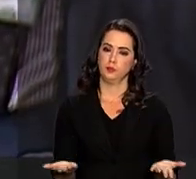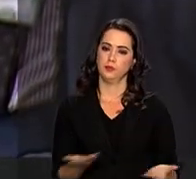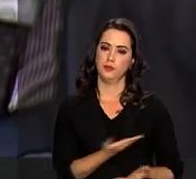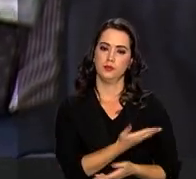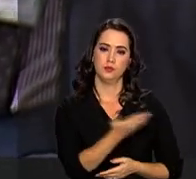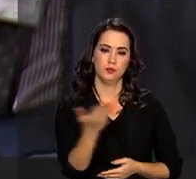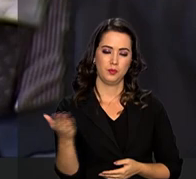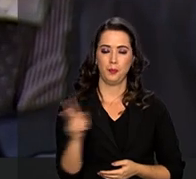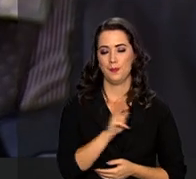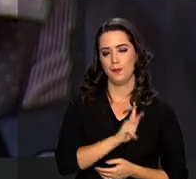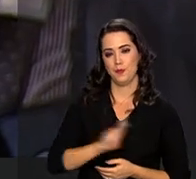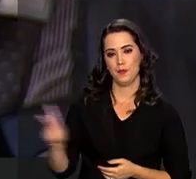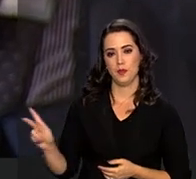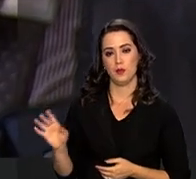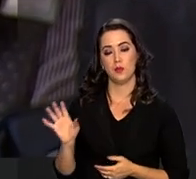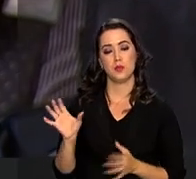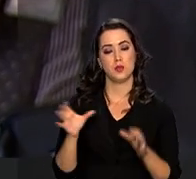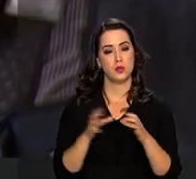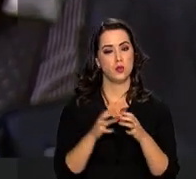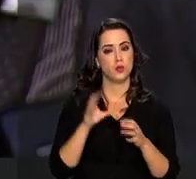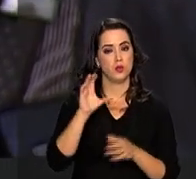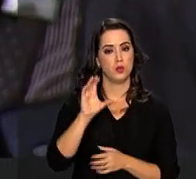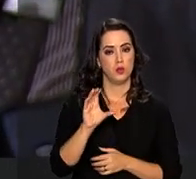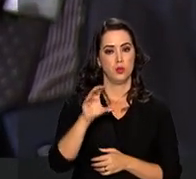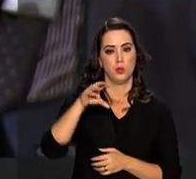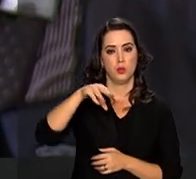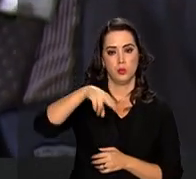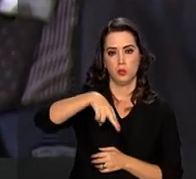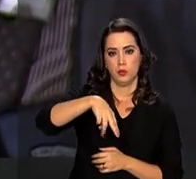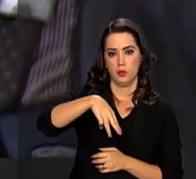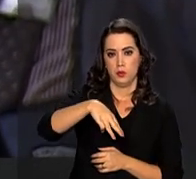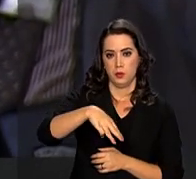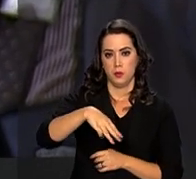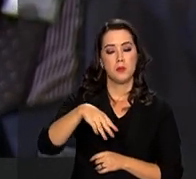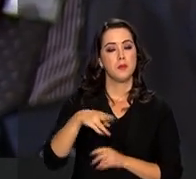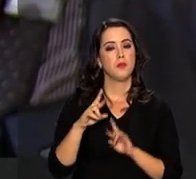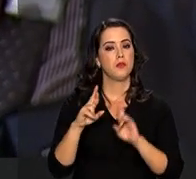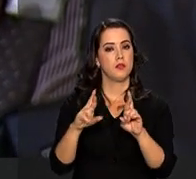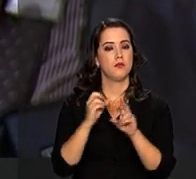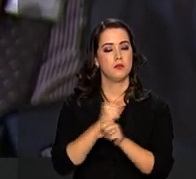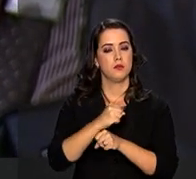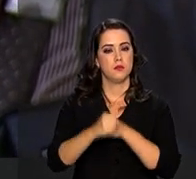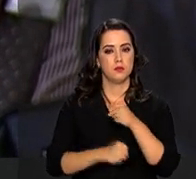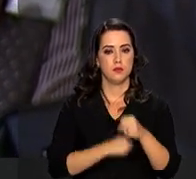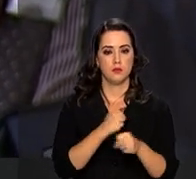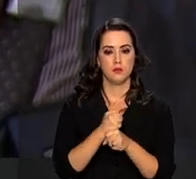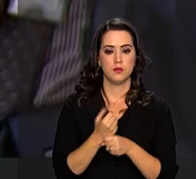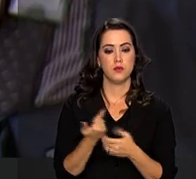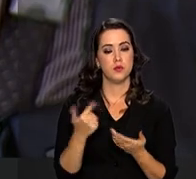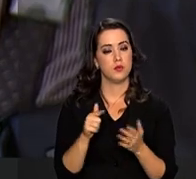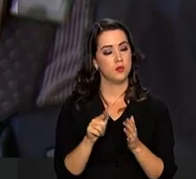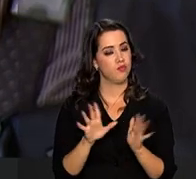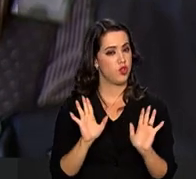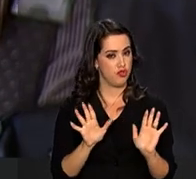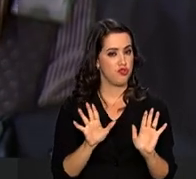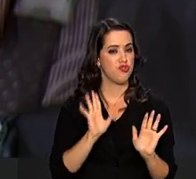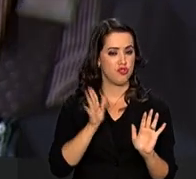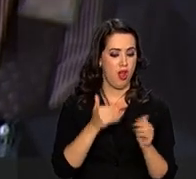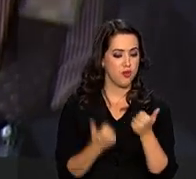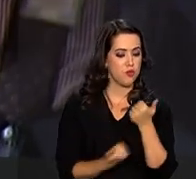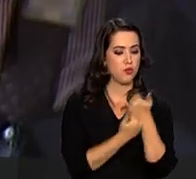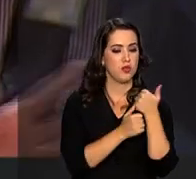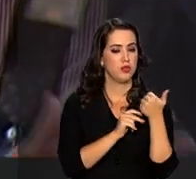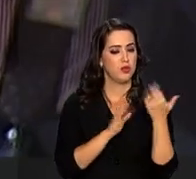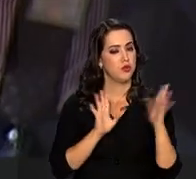prezado presidente da Confederação, eu espero que no ano que vem, quando eu não estiver mais na presidência da